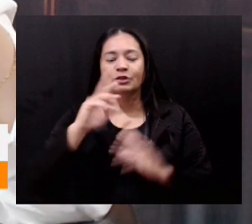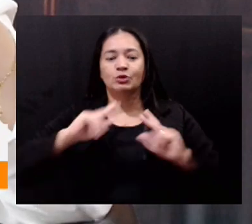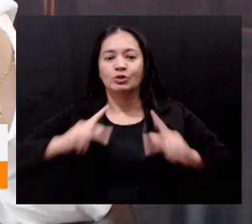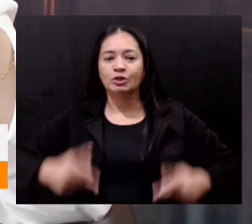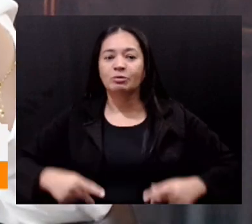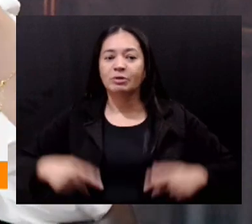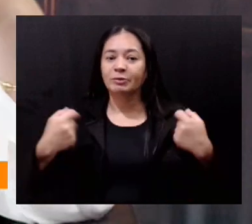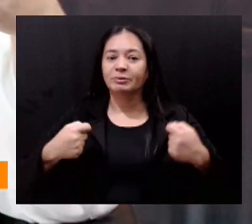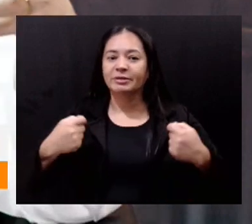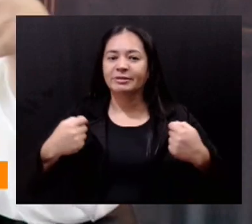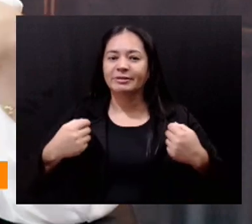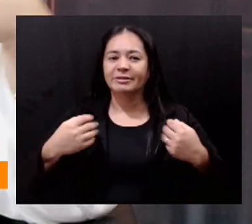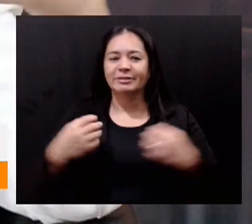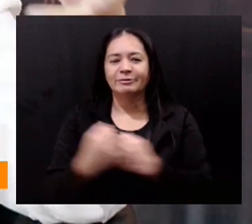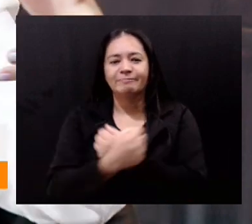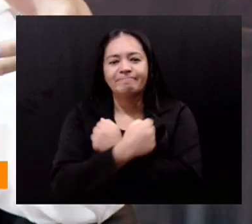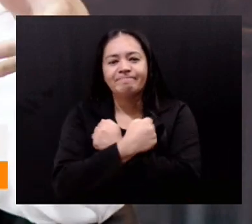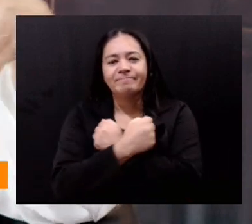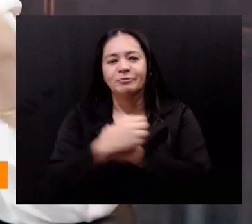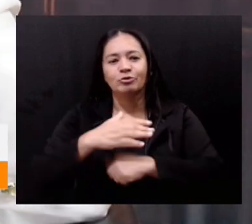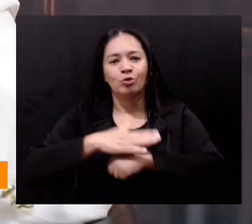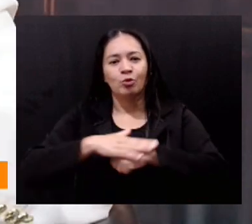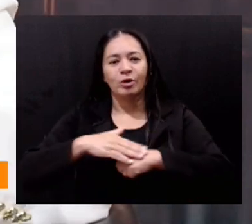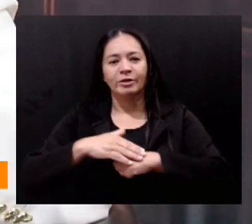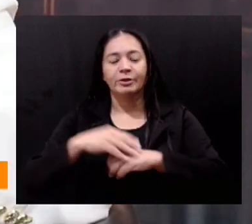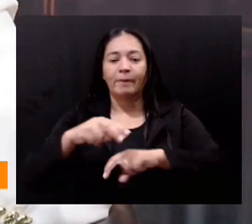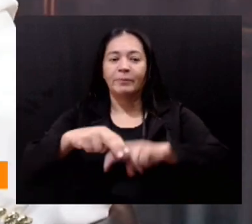né. Então, a rede social, ela não consegue,